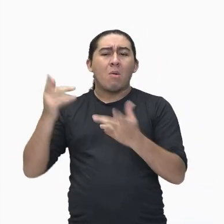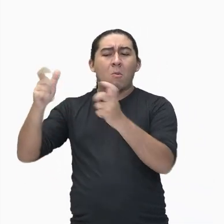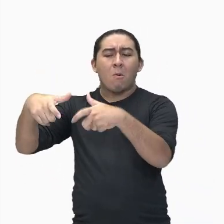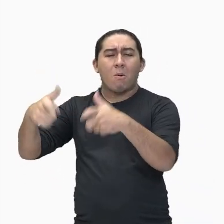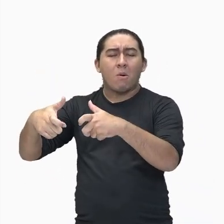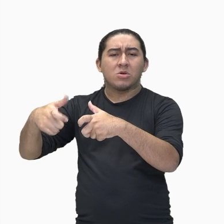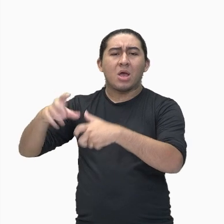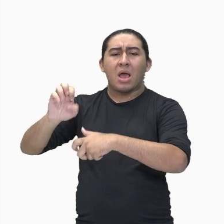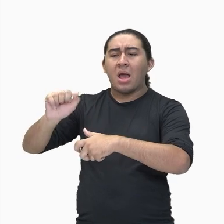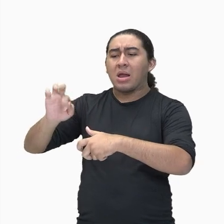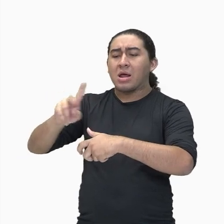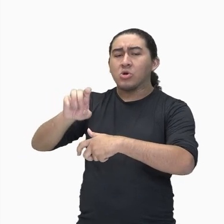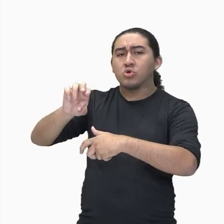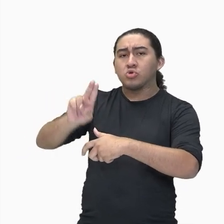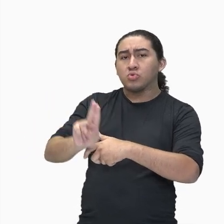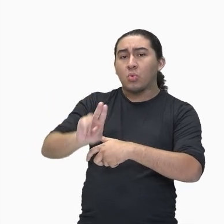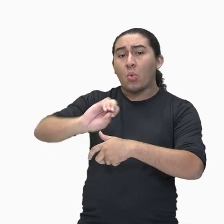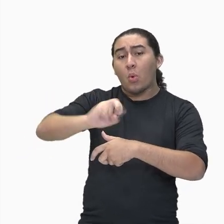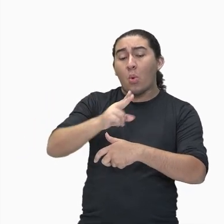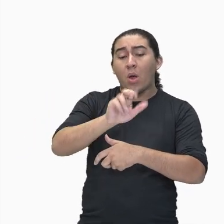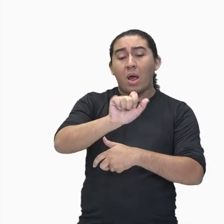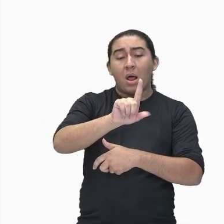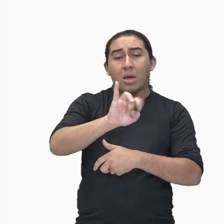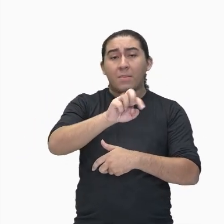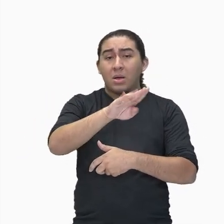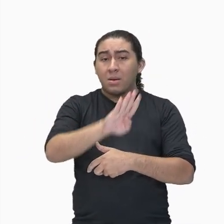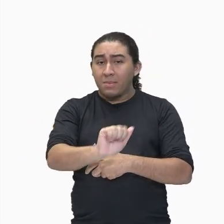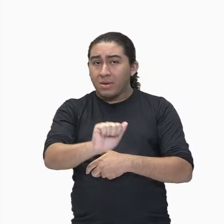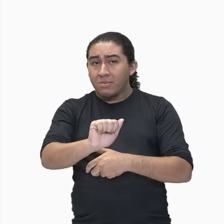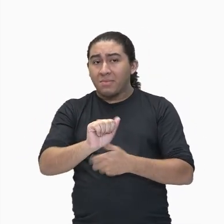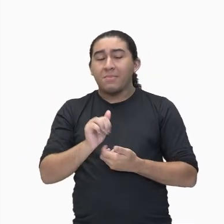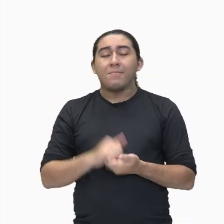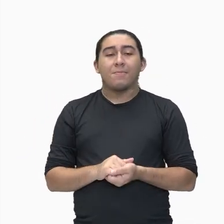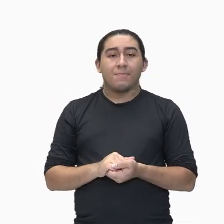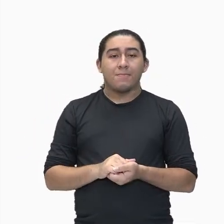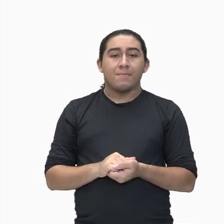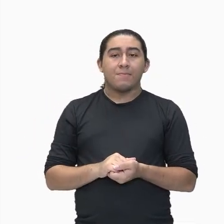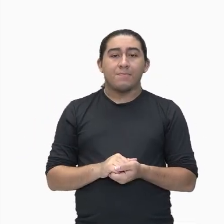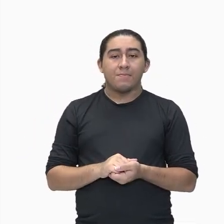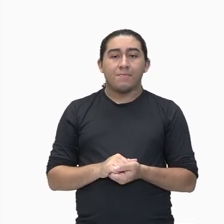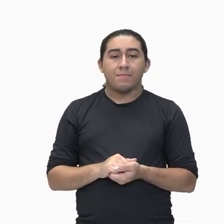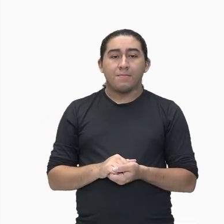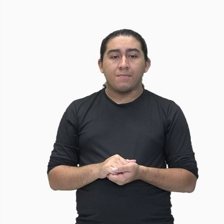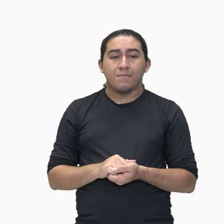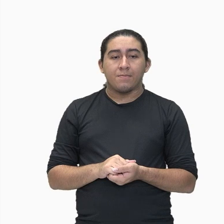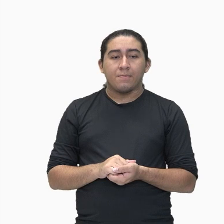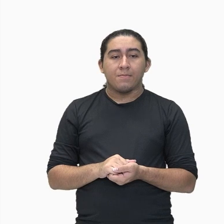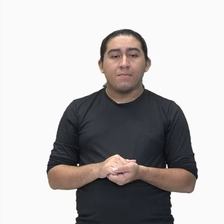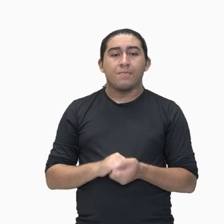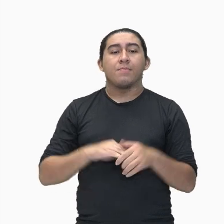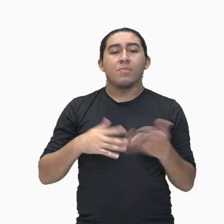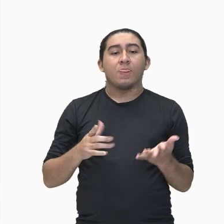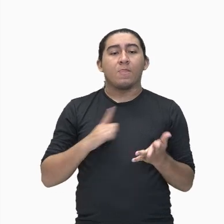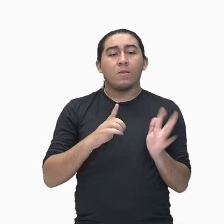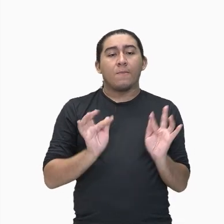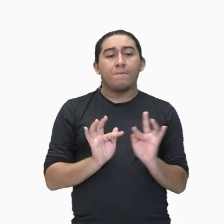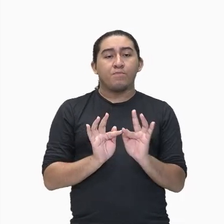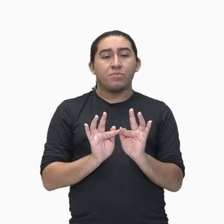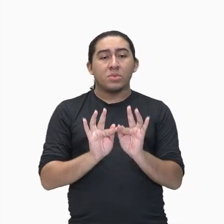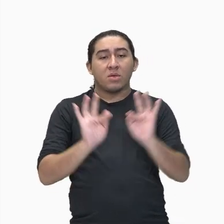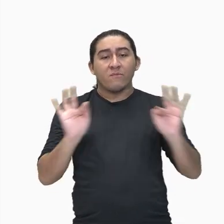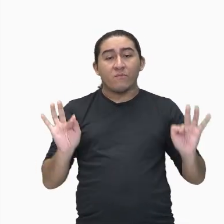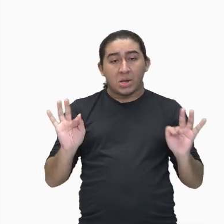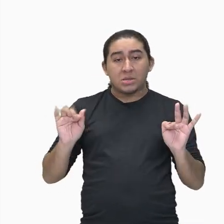no início a gente vê, né, agora algumas frases lá do início que vai qualificar,